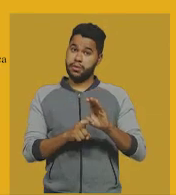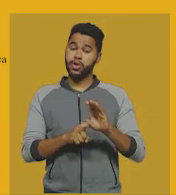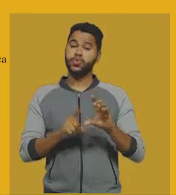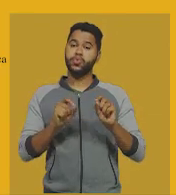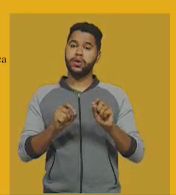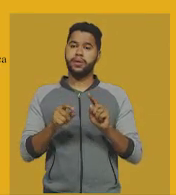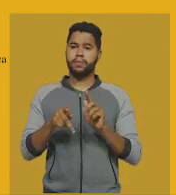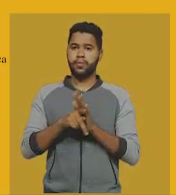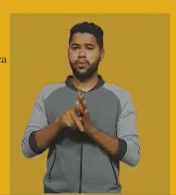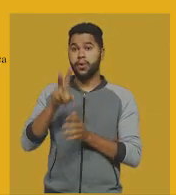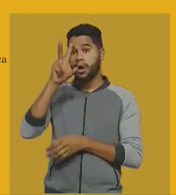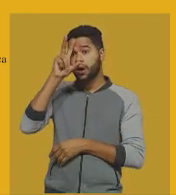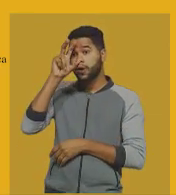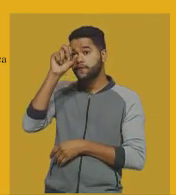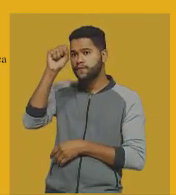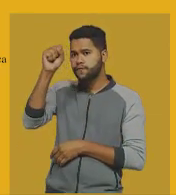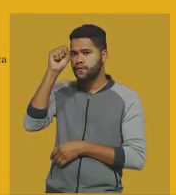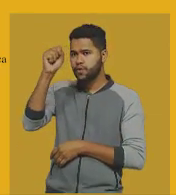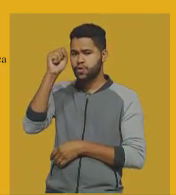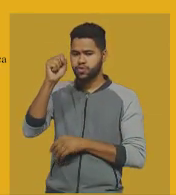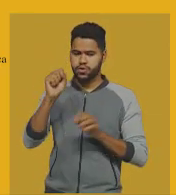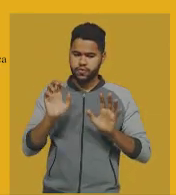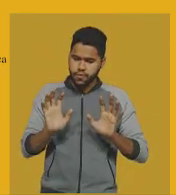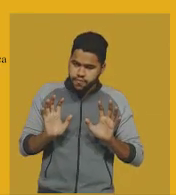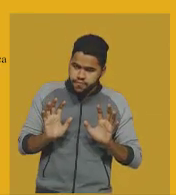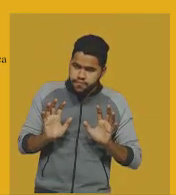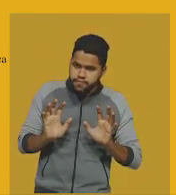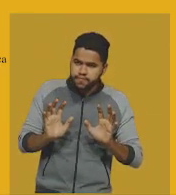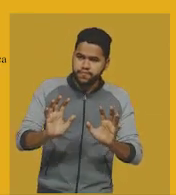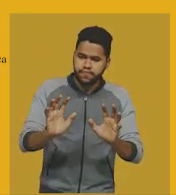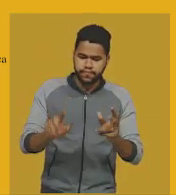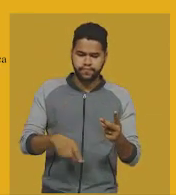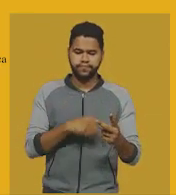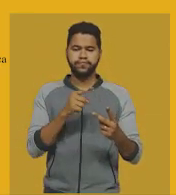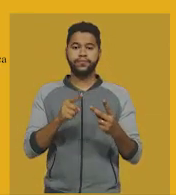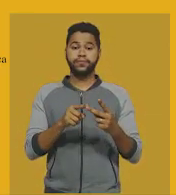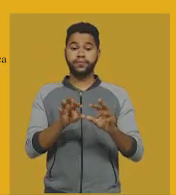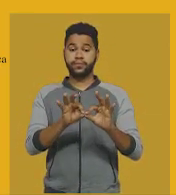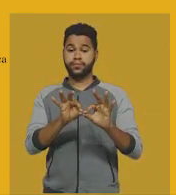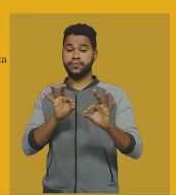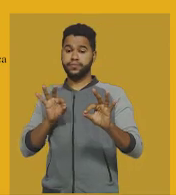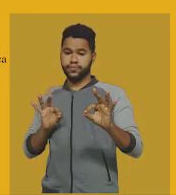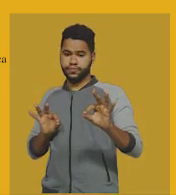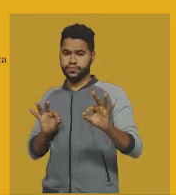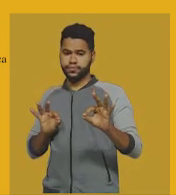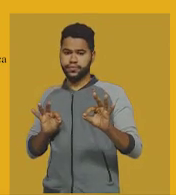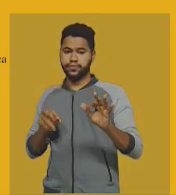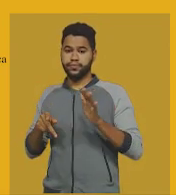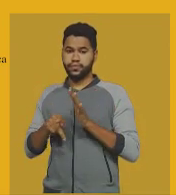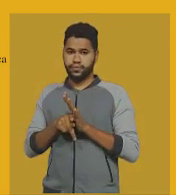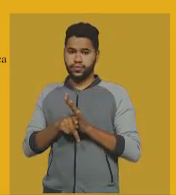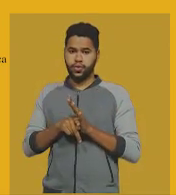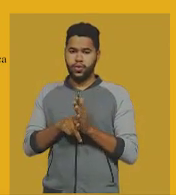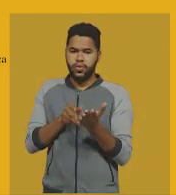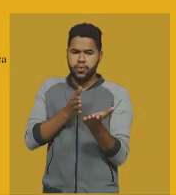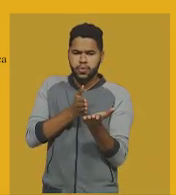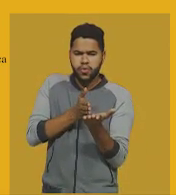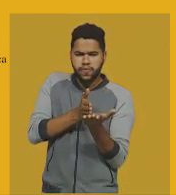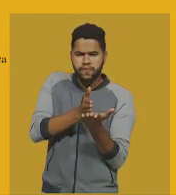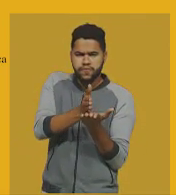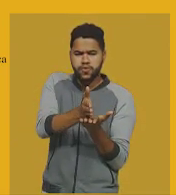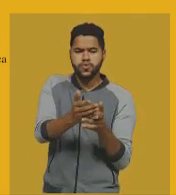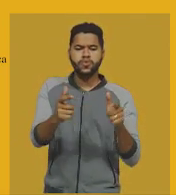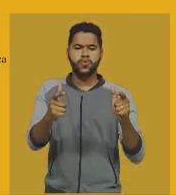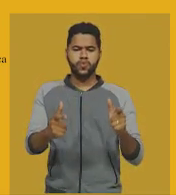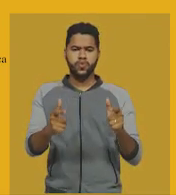da força que eu estou aplicando sobre o objeto, depende da distância entre o ponto fixo e o local